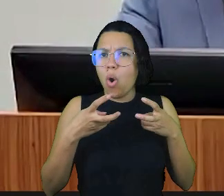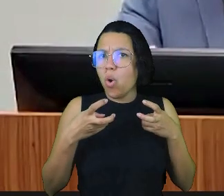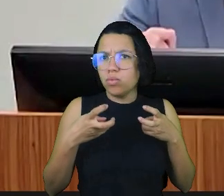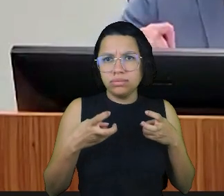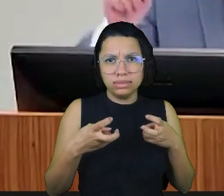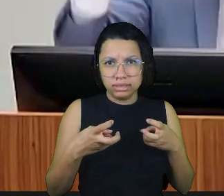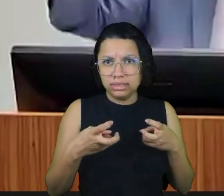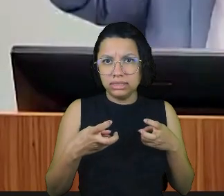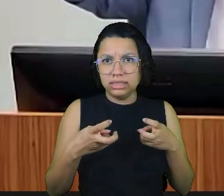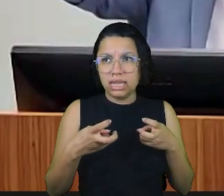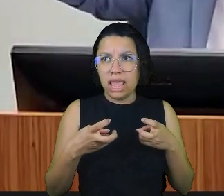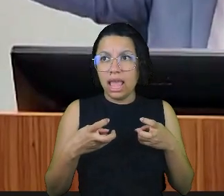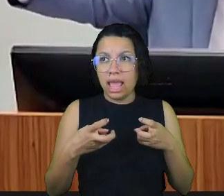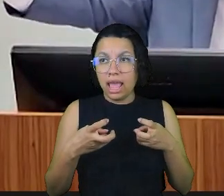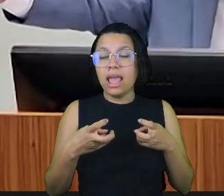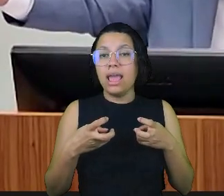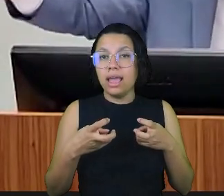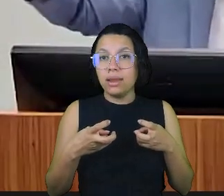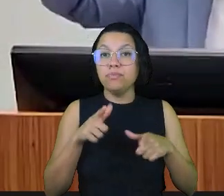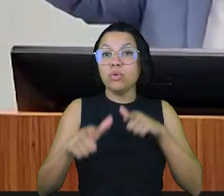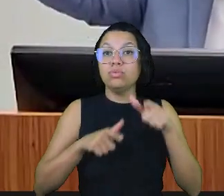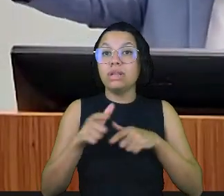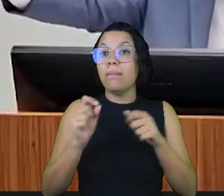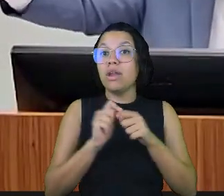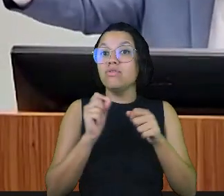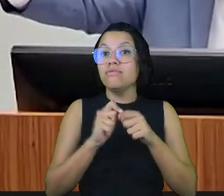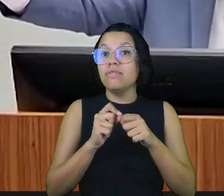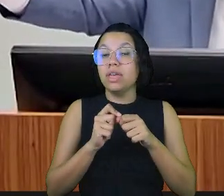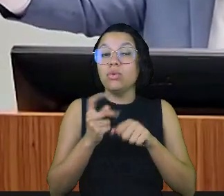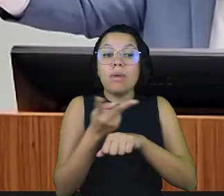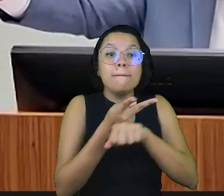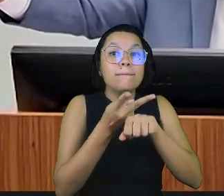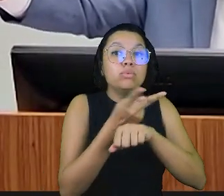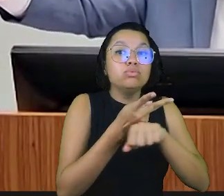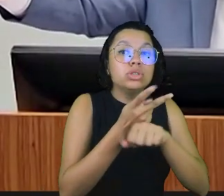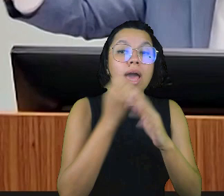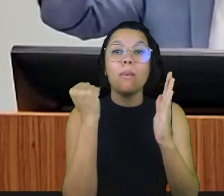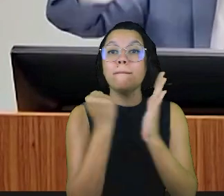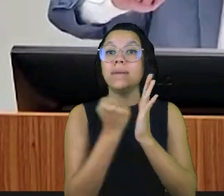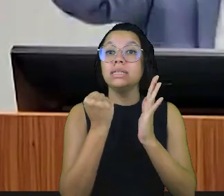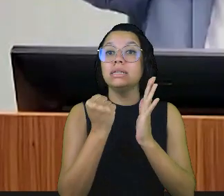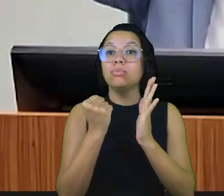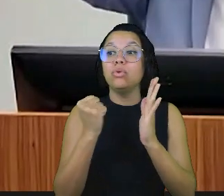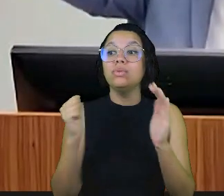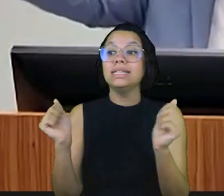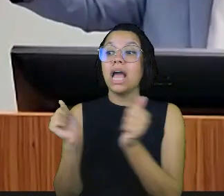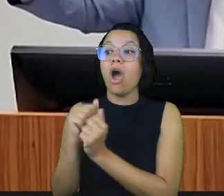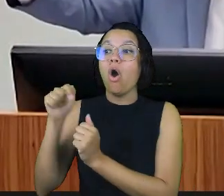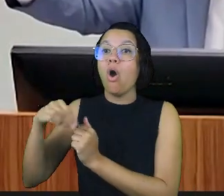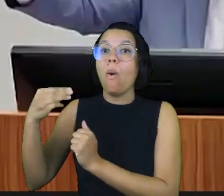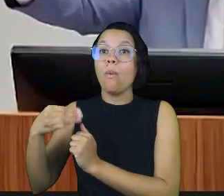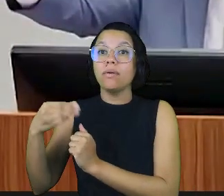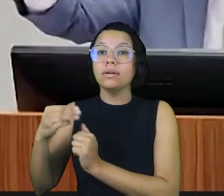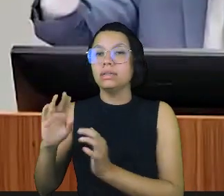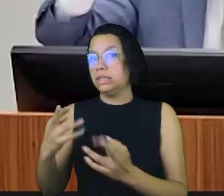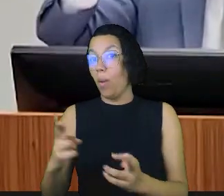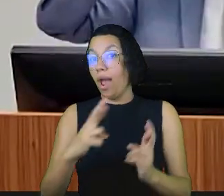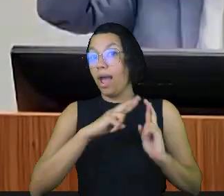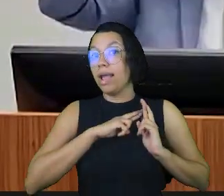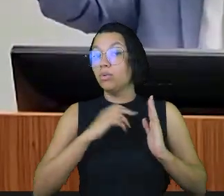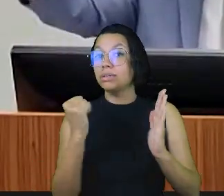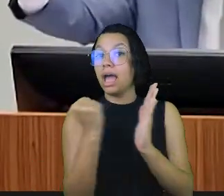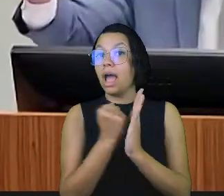operação feita para buscar o patrimônio que se encontra com esse terceiro. Então, vejam, responsabilidade